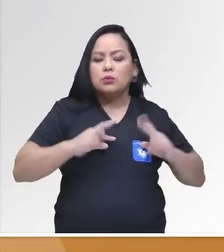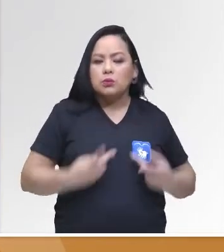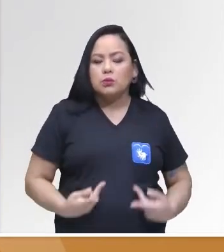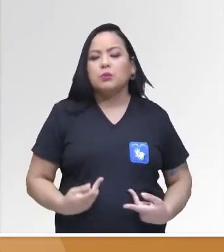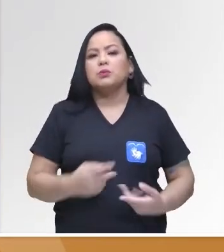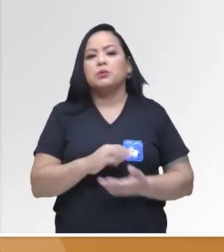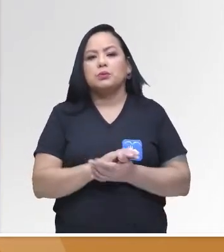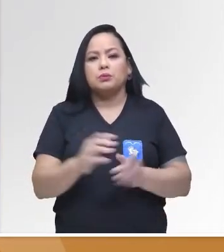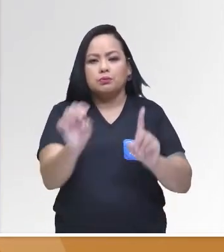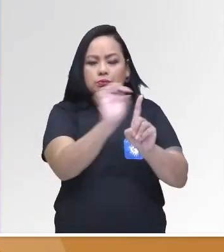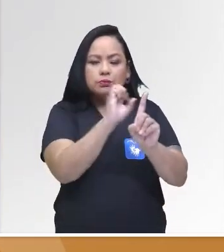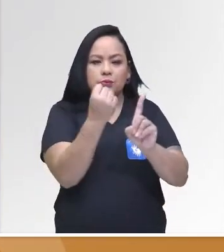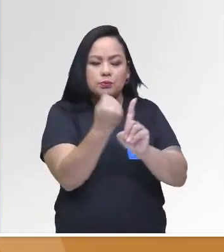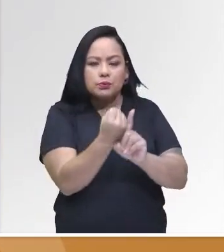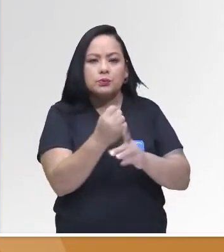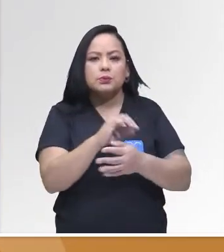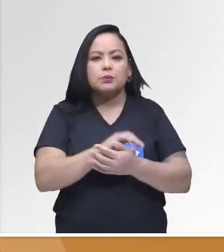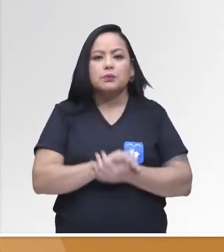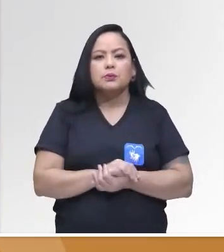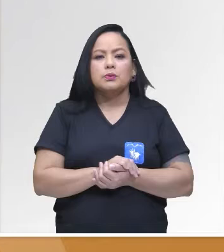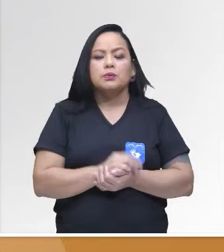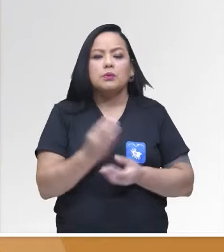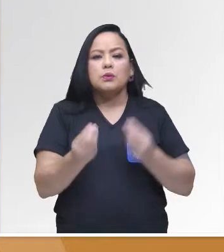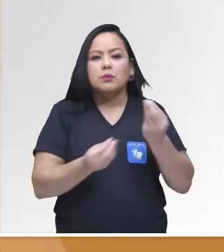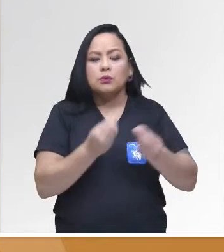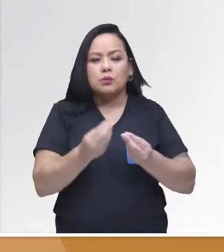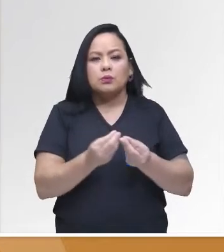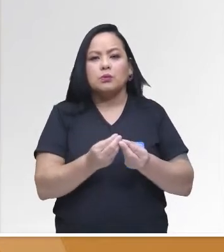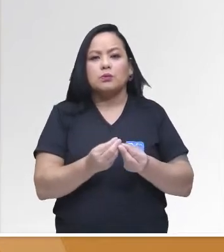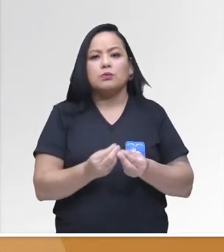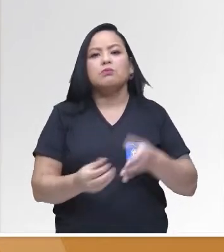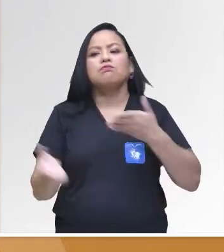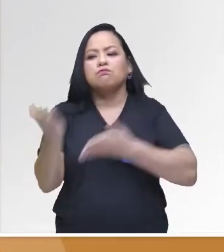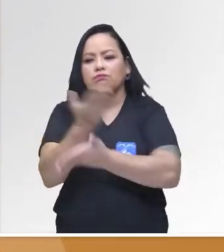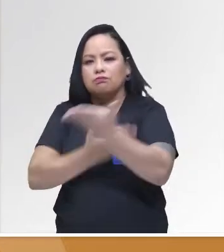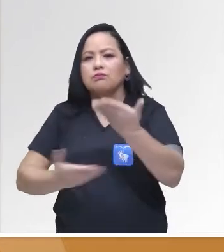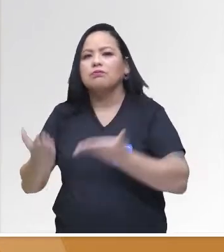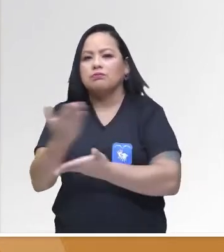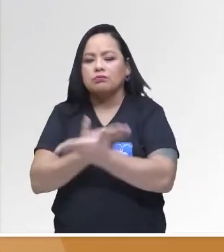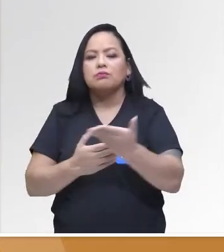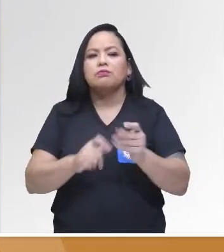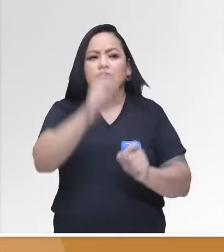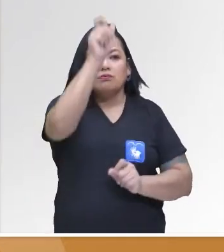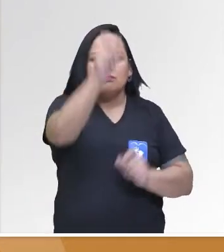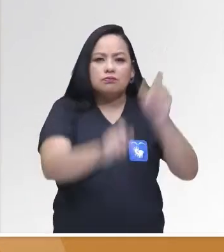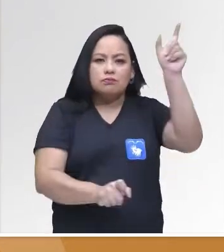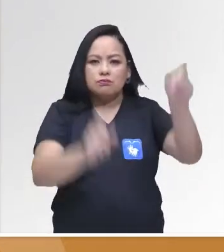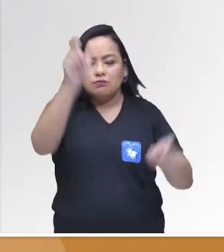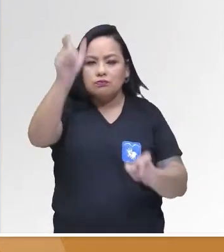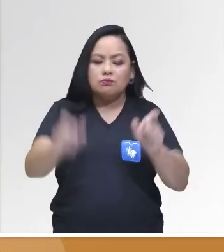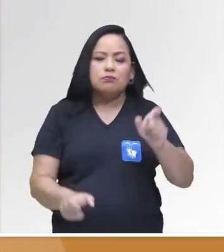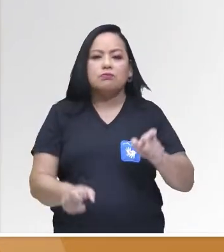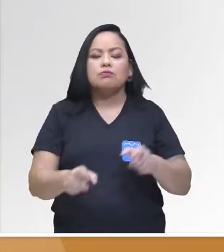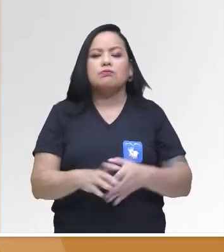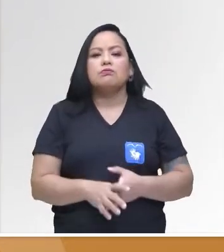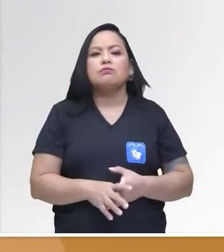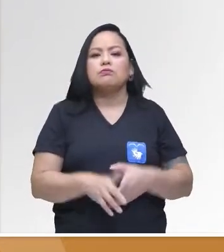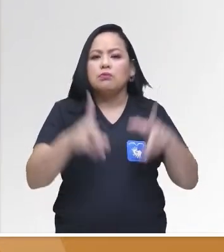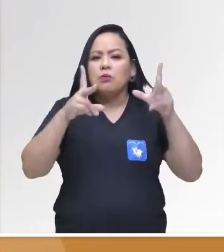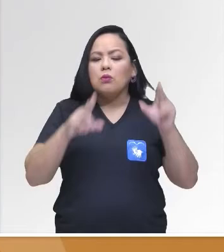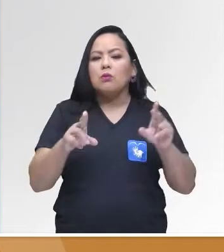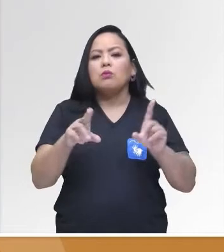humanos em sociedade são compartilhados entre os indivíduos que fazem